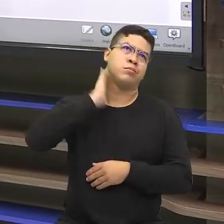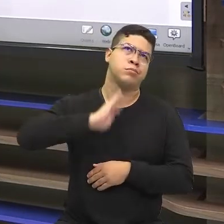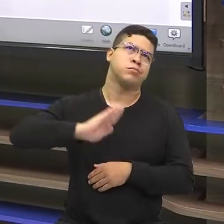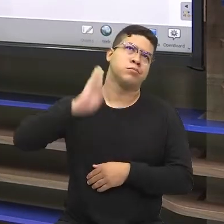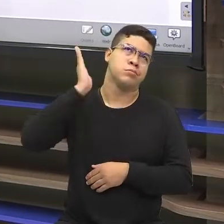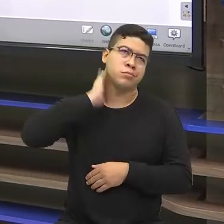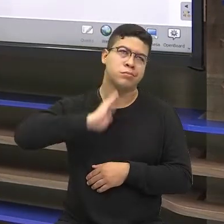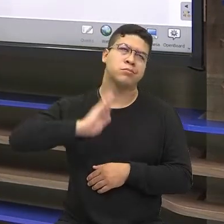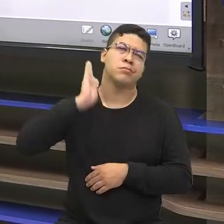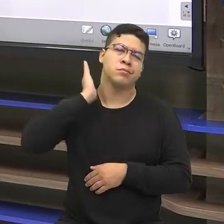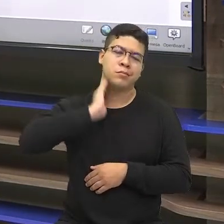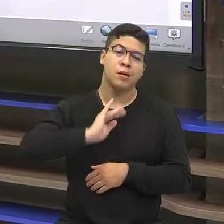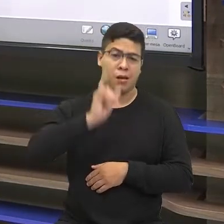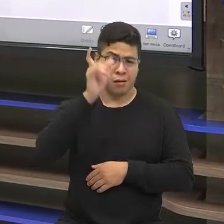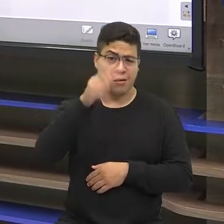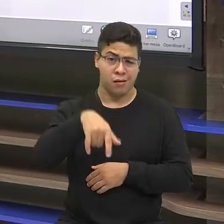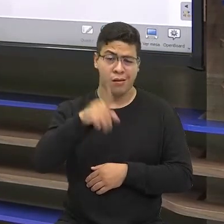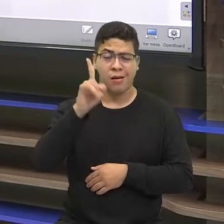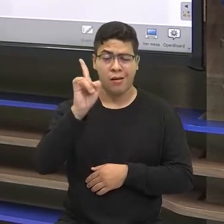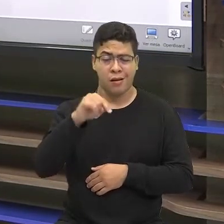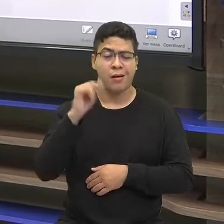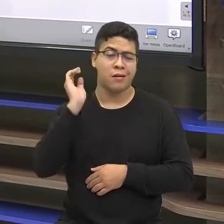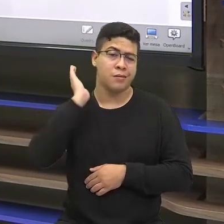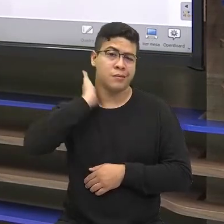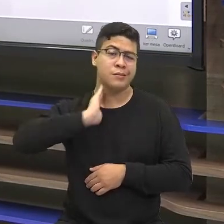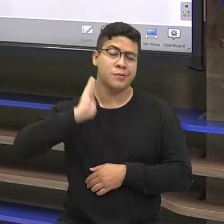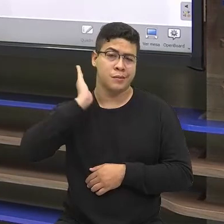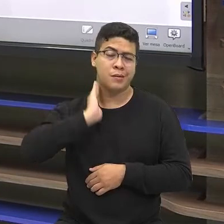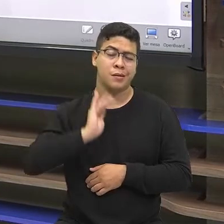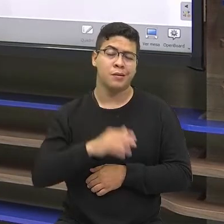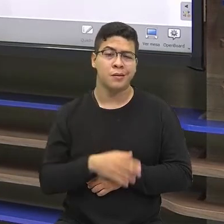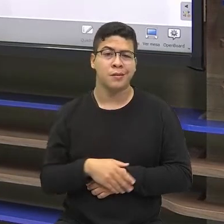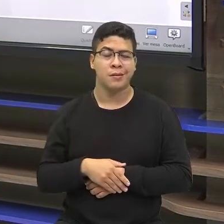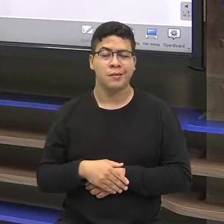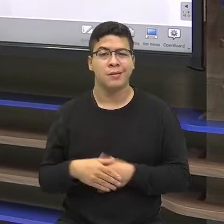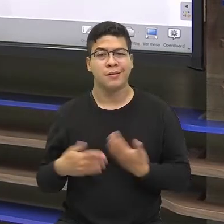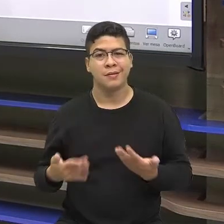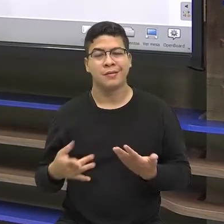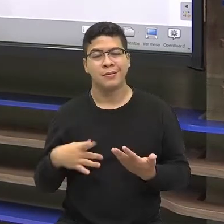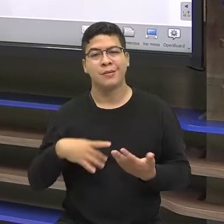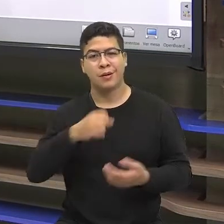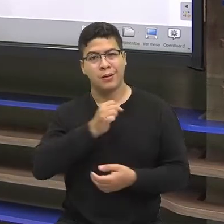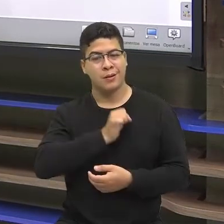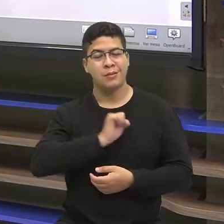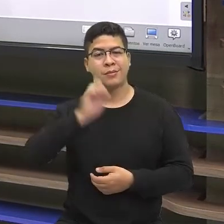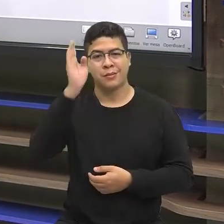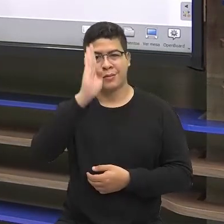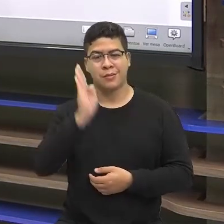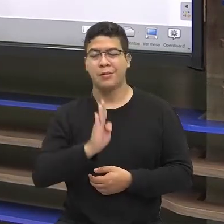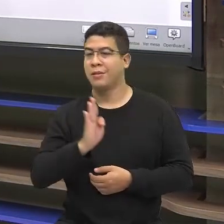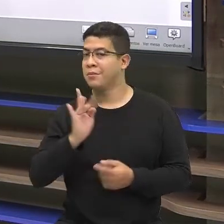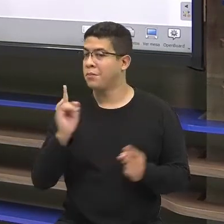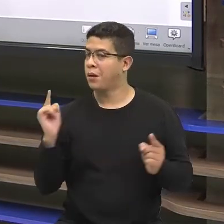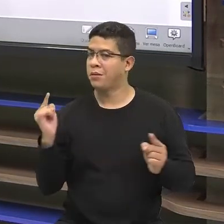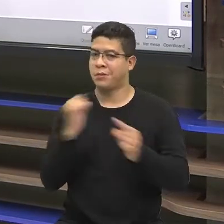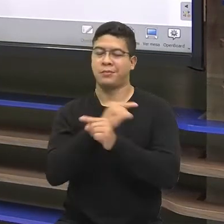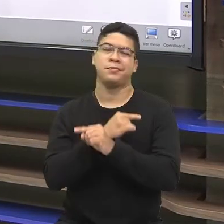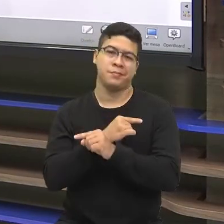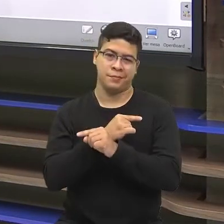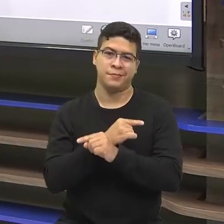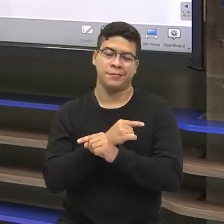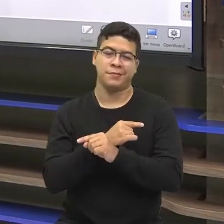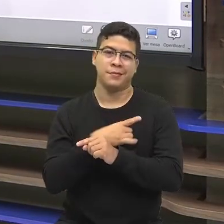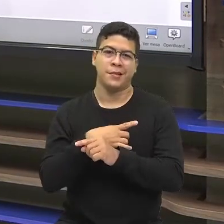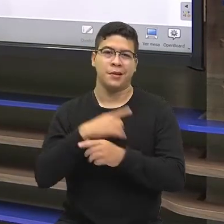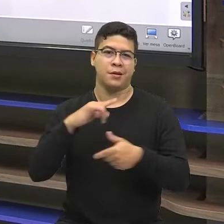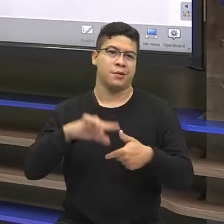era preguiçoso. Então ele tinha essas características, ele era o herói nacional, mas era o anti-herói. Então, notem aí que o